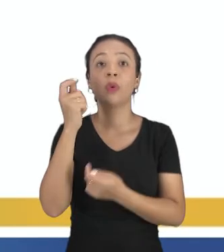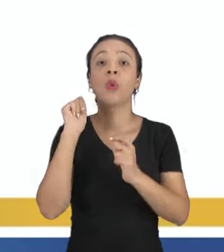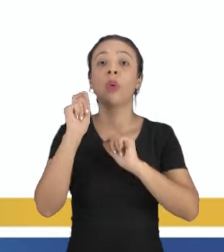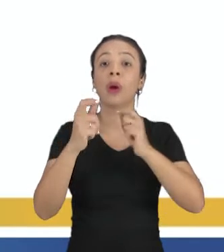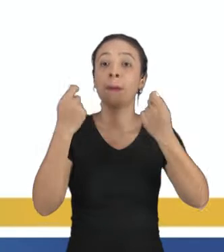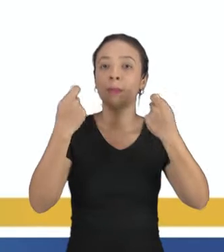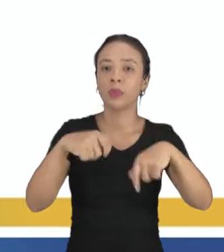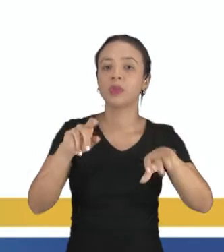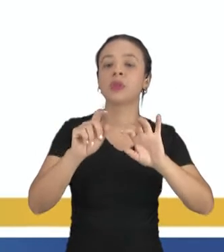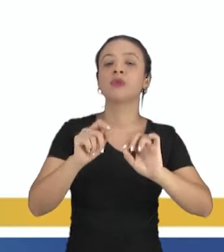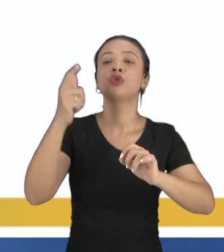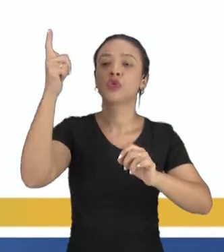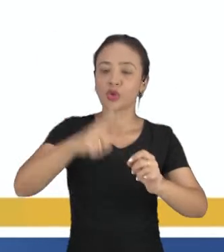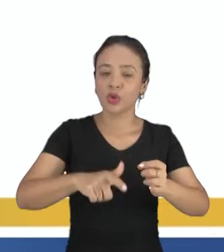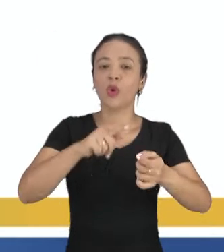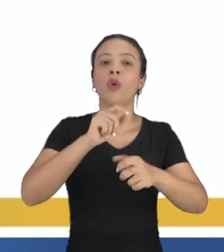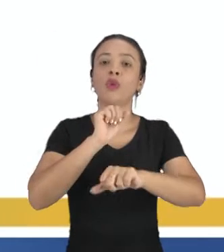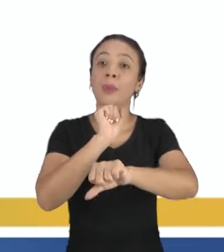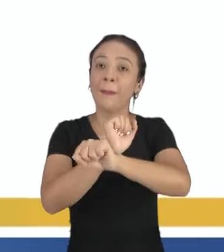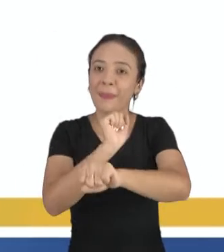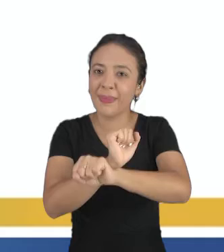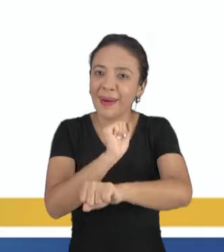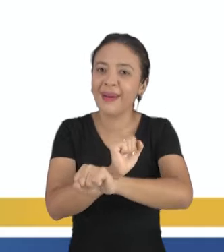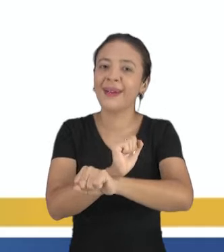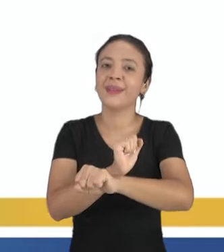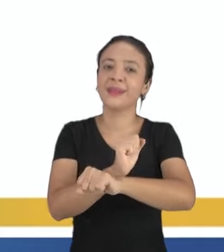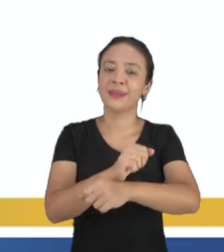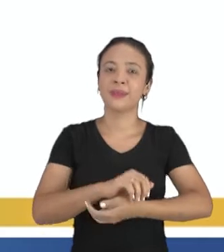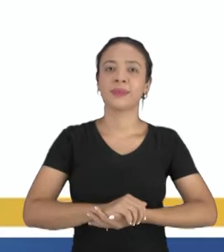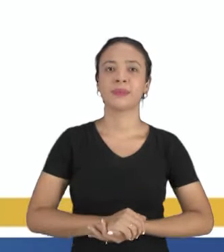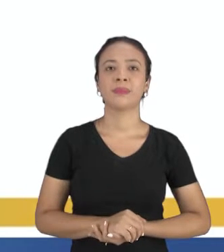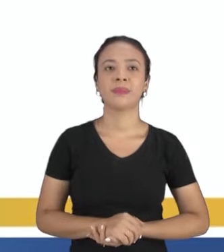liberação do sistema de espera.